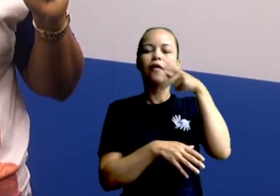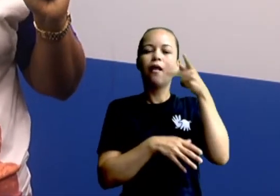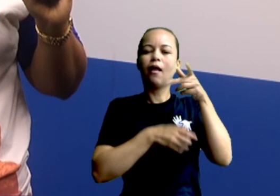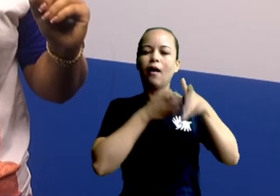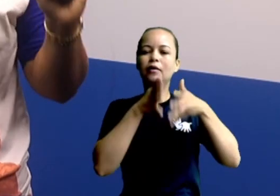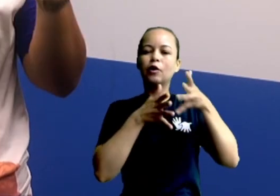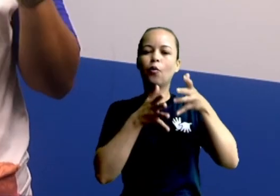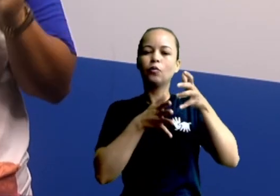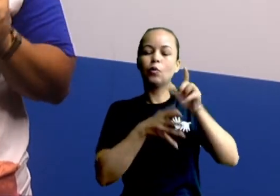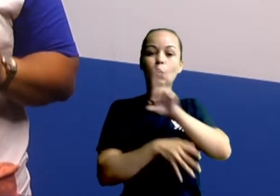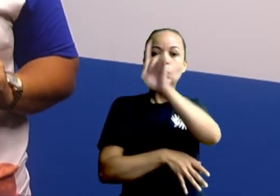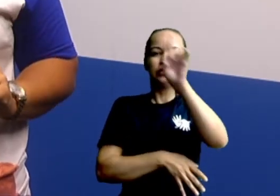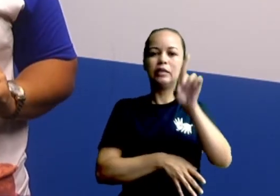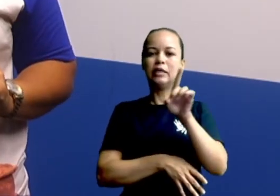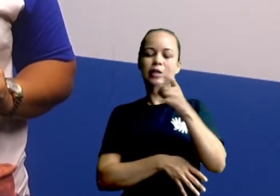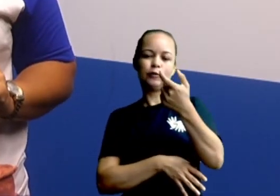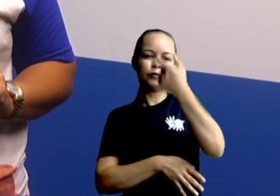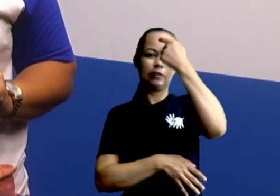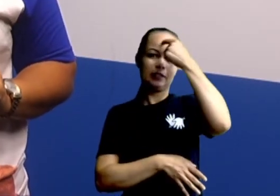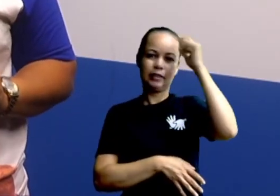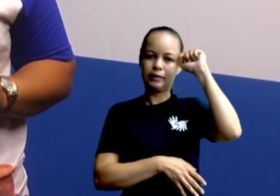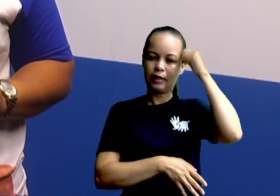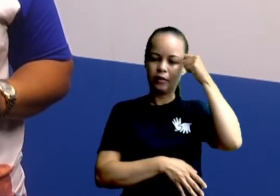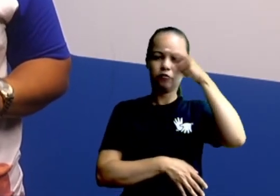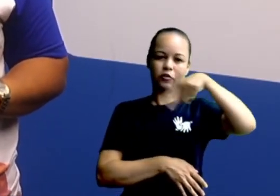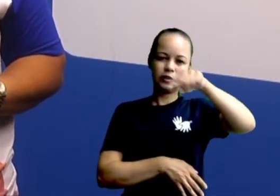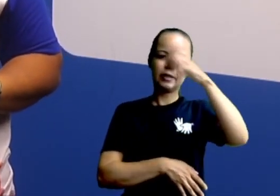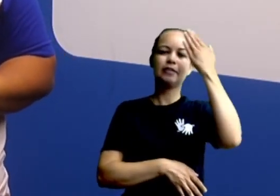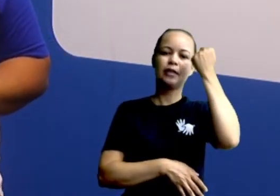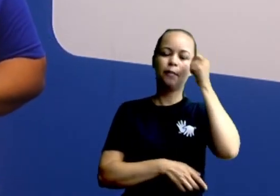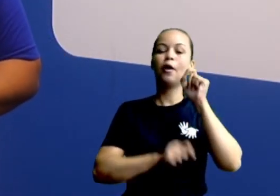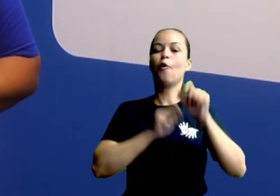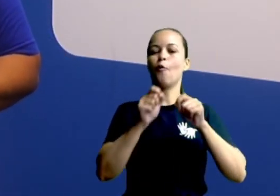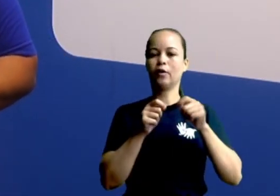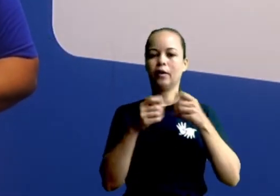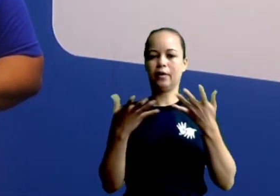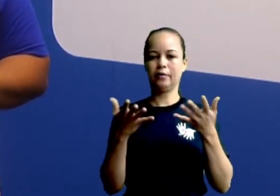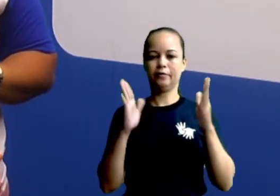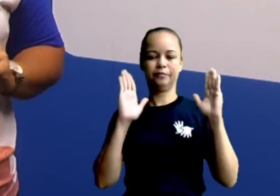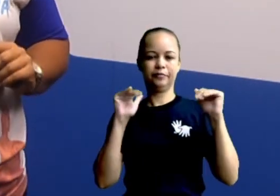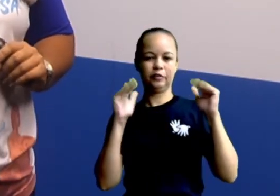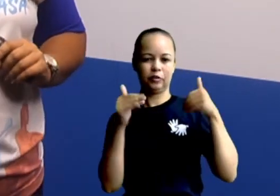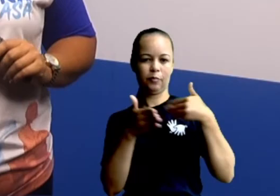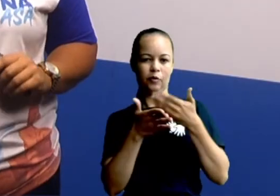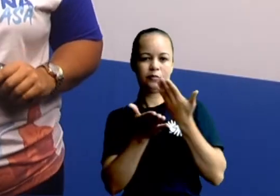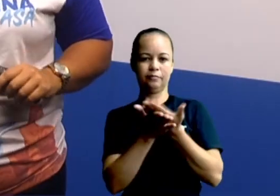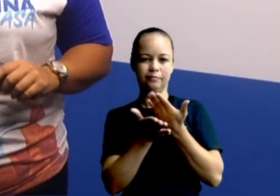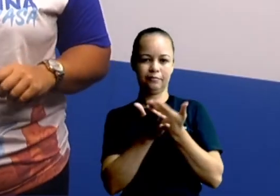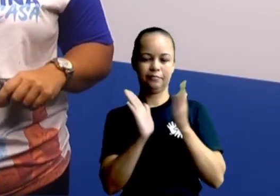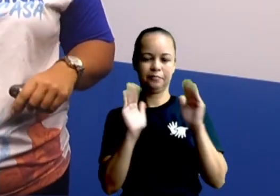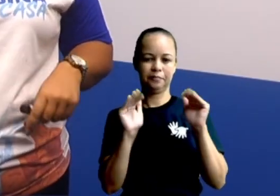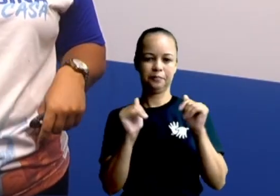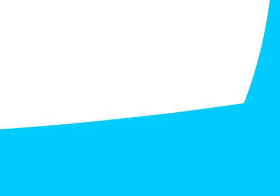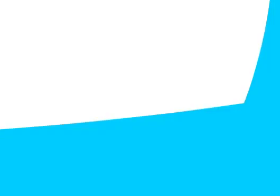Consciência Negra, vocês já sabem do que está se tratando, tá certo? Tchau, até a próxima aula.